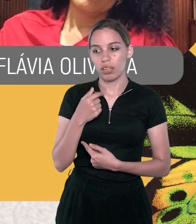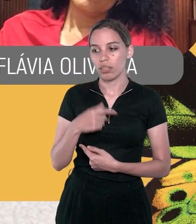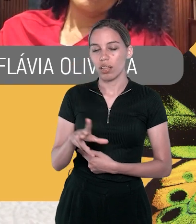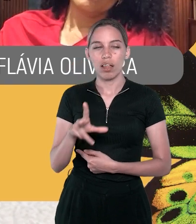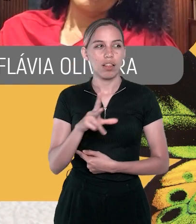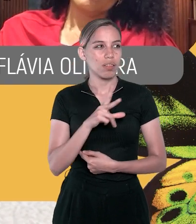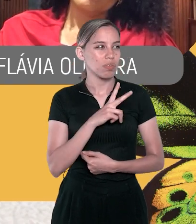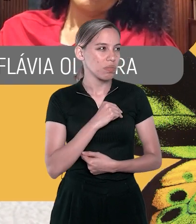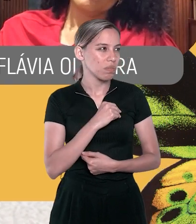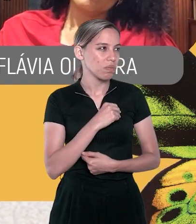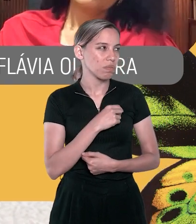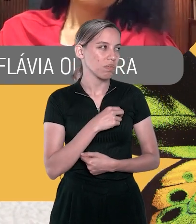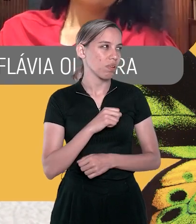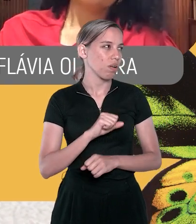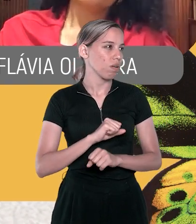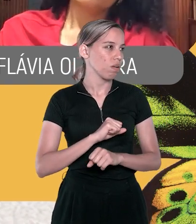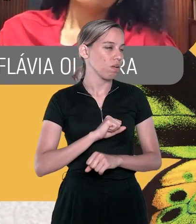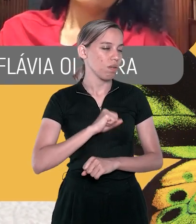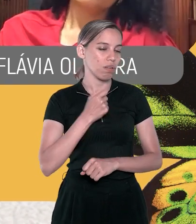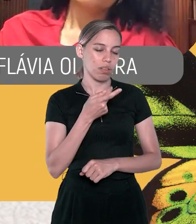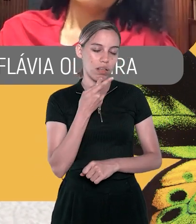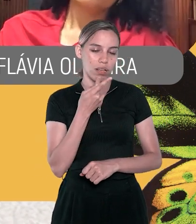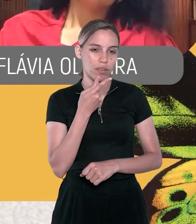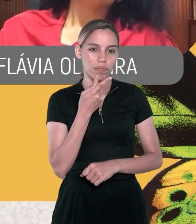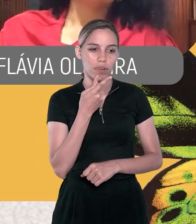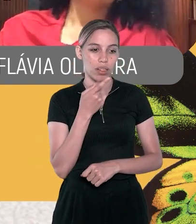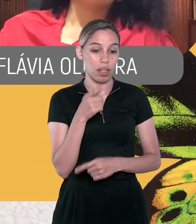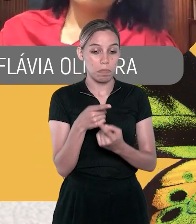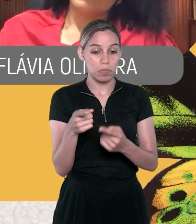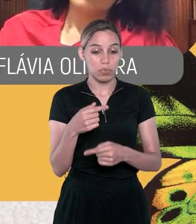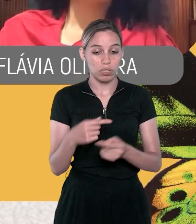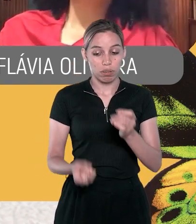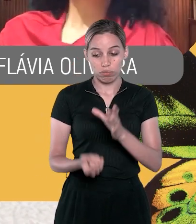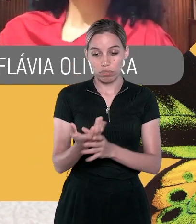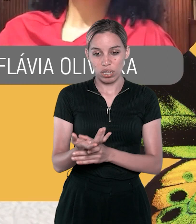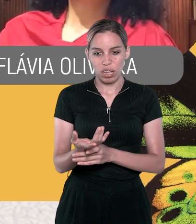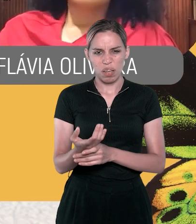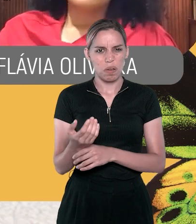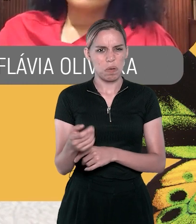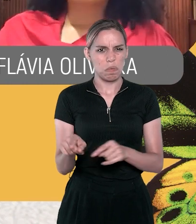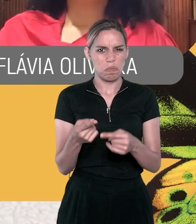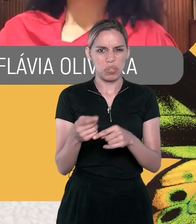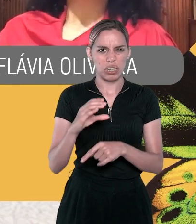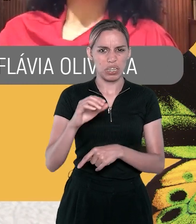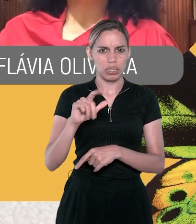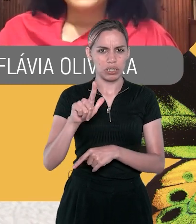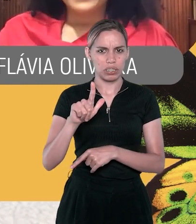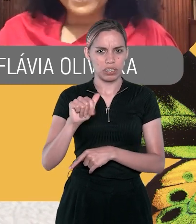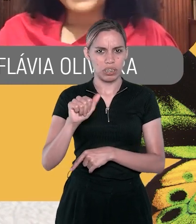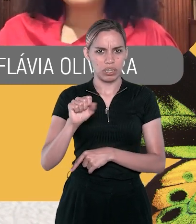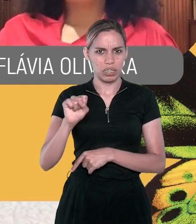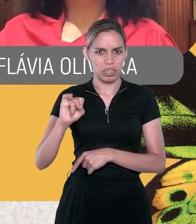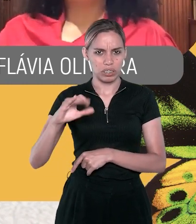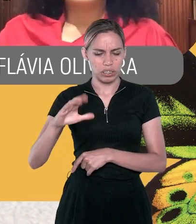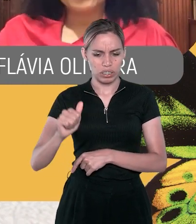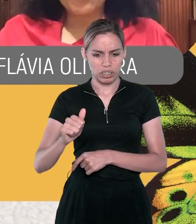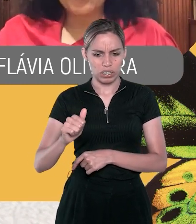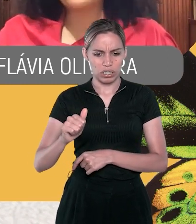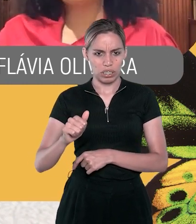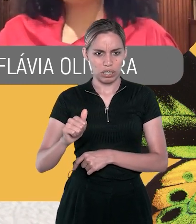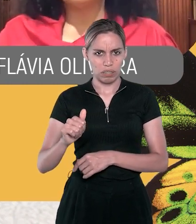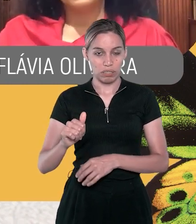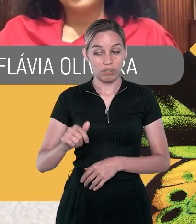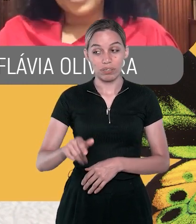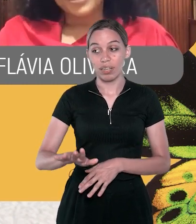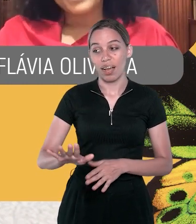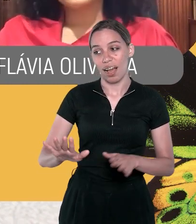música clássica, entendeu? Porque isso me confina. Quer dizer, agora você sabe o que é. Agora você está